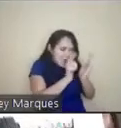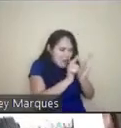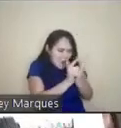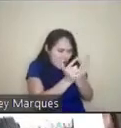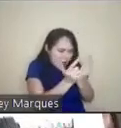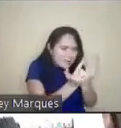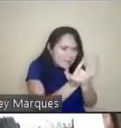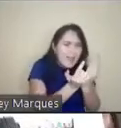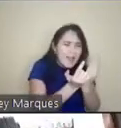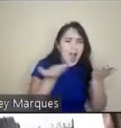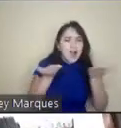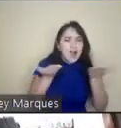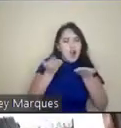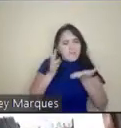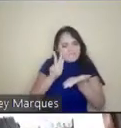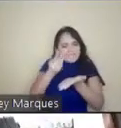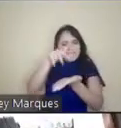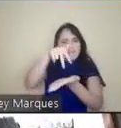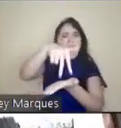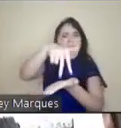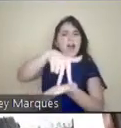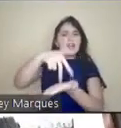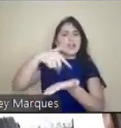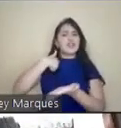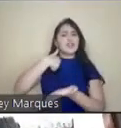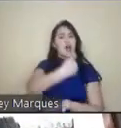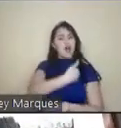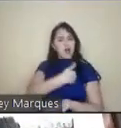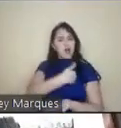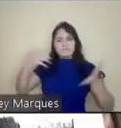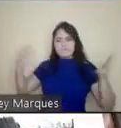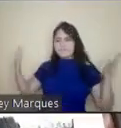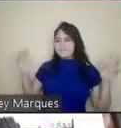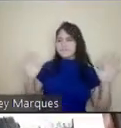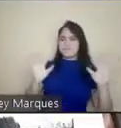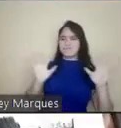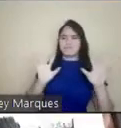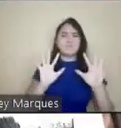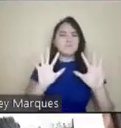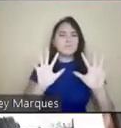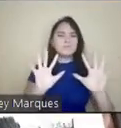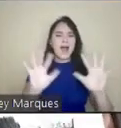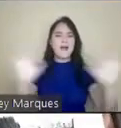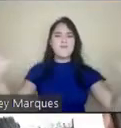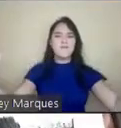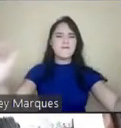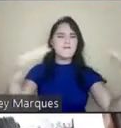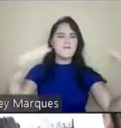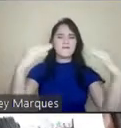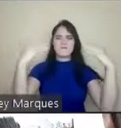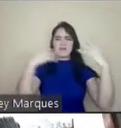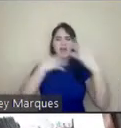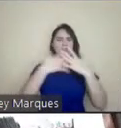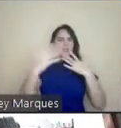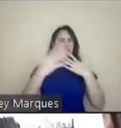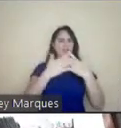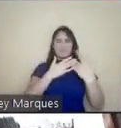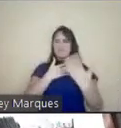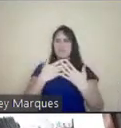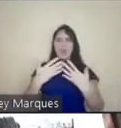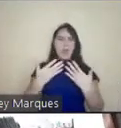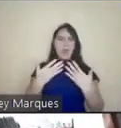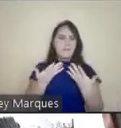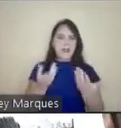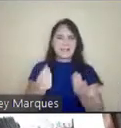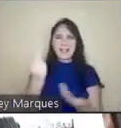minha vez, nossa voz, pra quem vê tanto fez, tanto faz tanto tempo que o